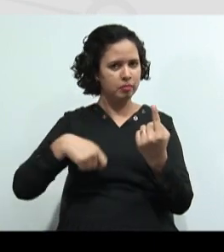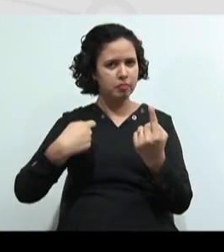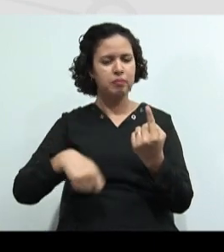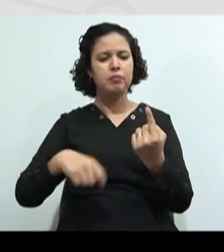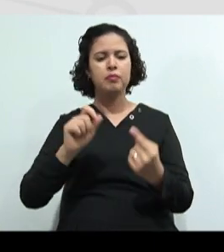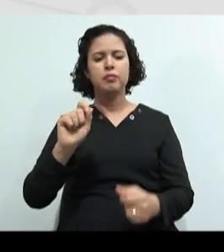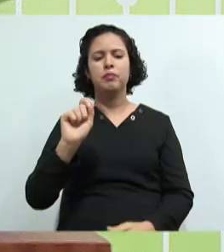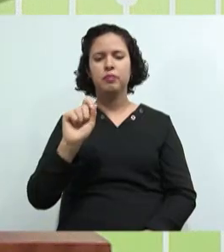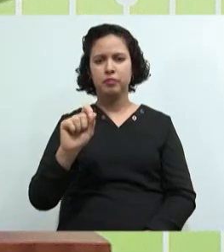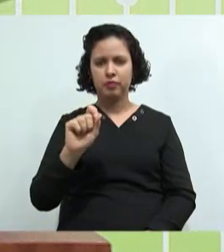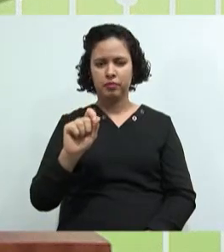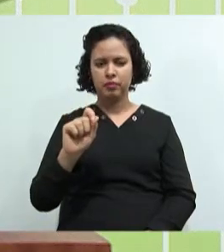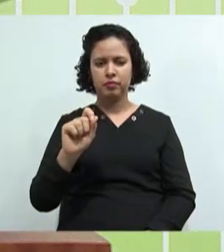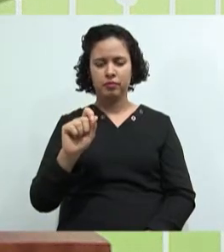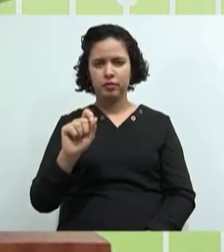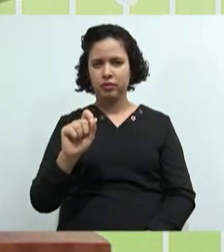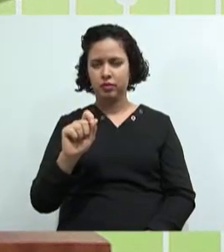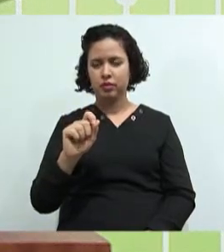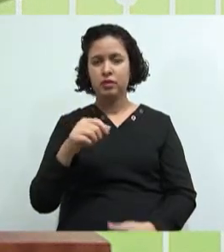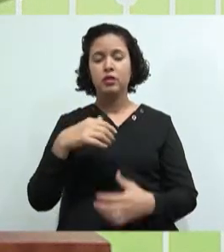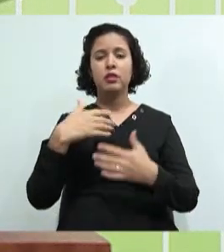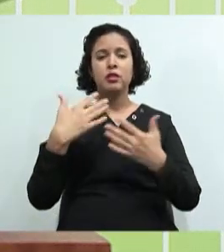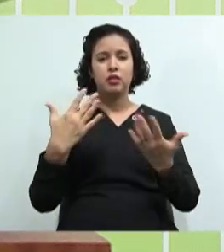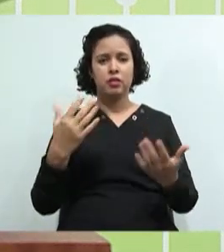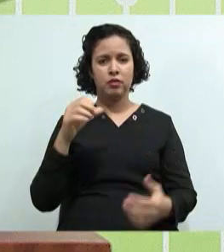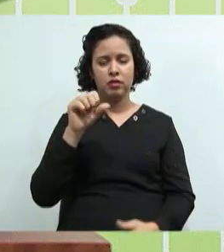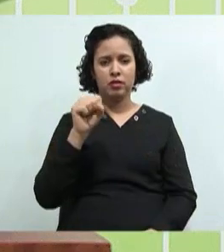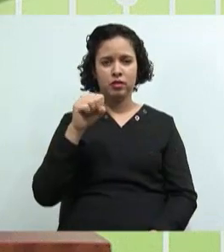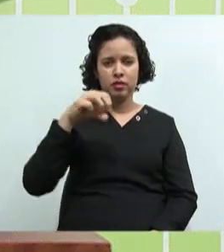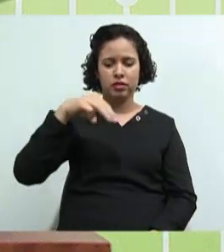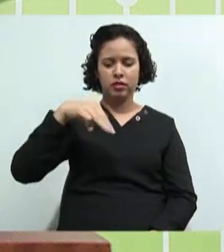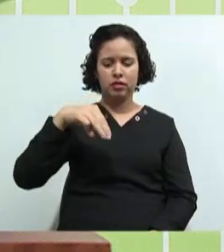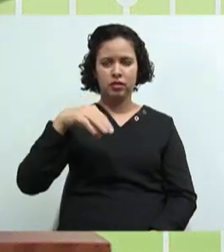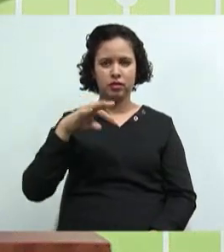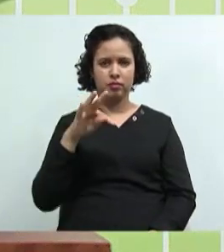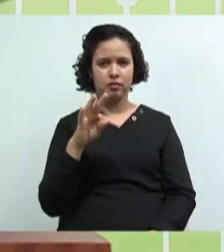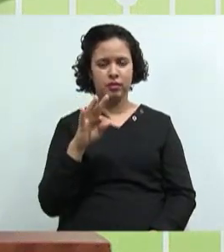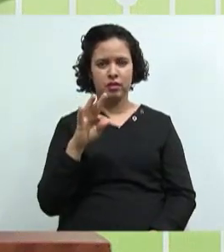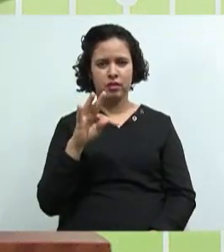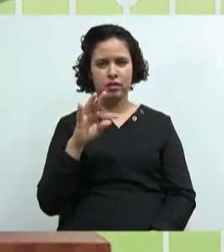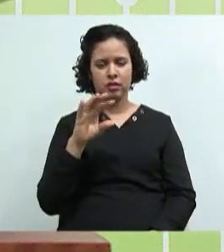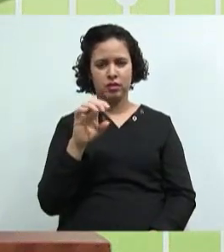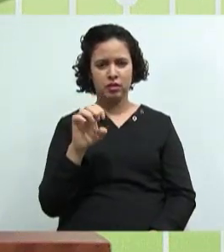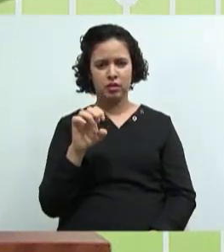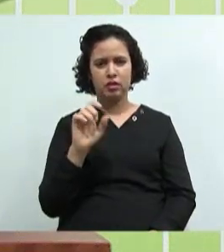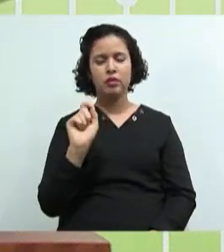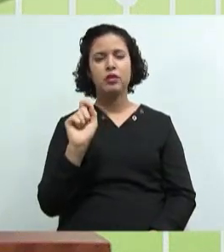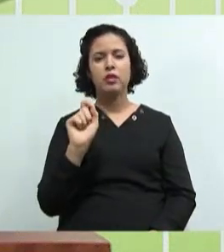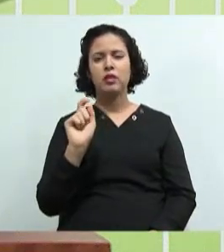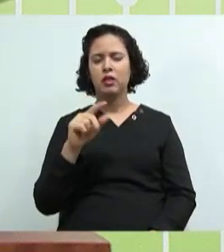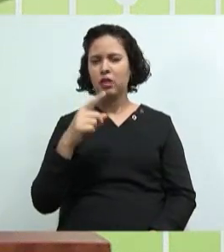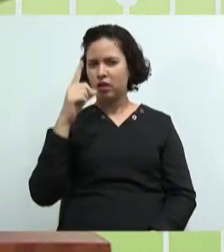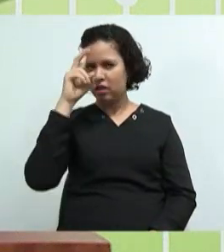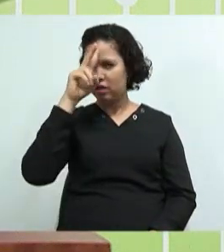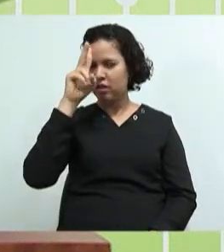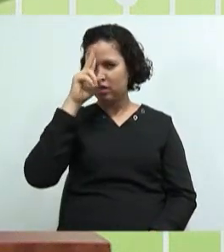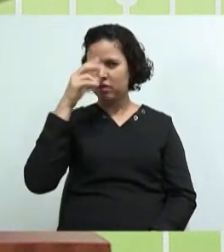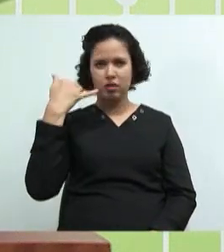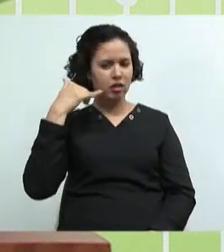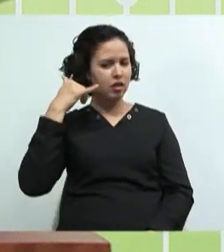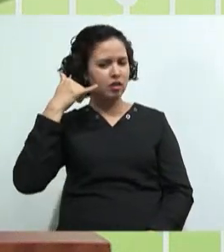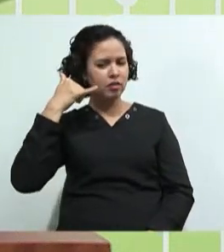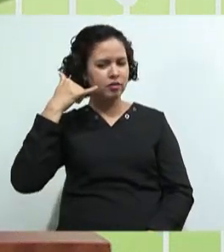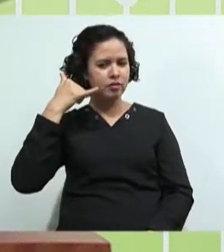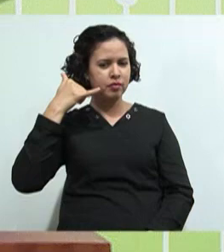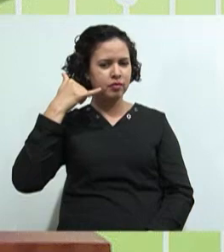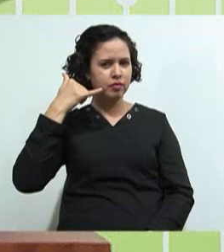Ei, meu filho, olha aqui, volta aqui para mim, porque eu quero... SMART. O que SMART te lembra? Ah, é o meu smartphone, professor, que está guardado aqui no meu